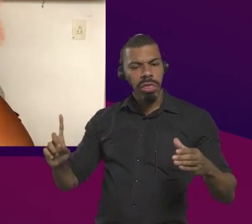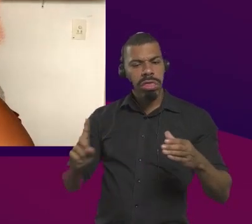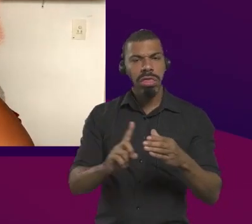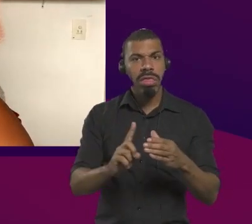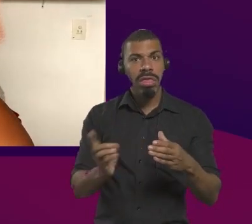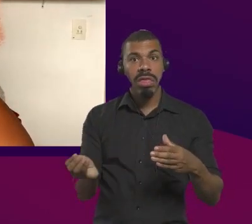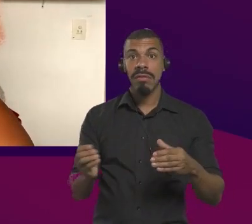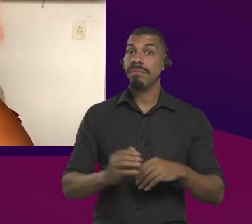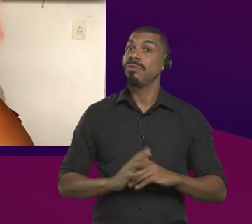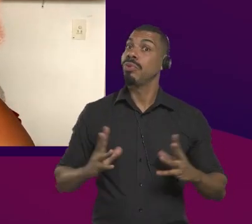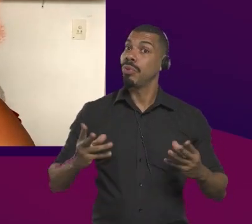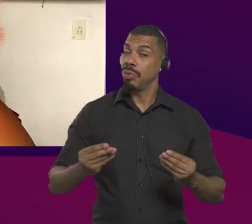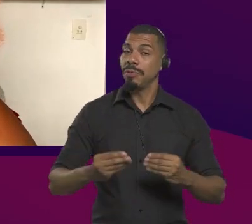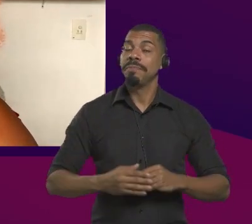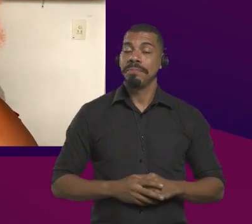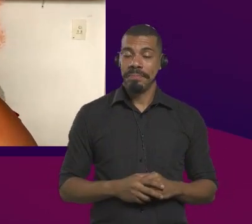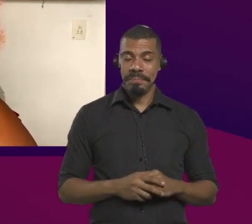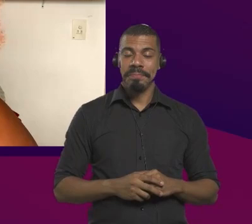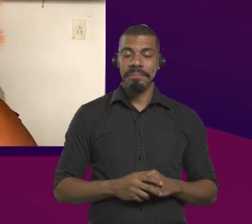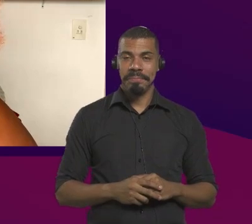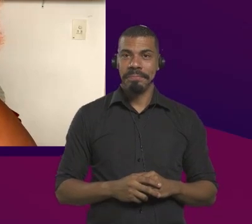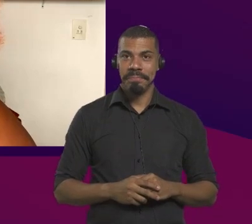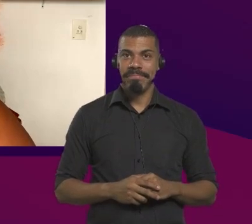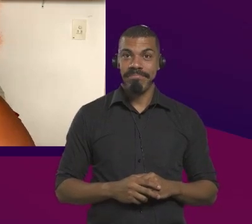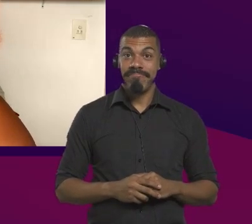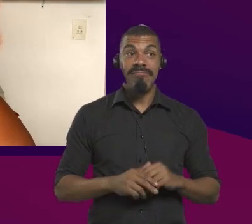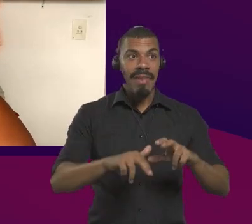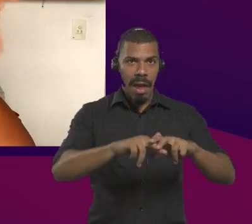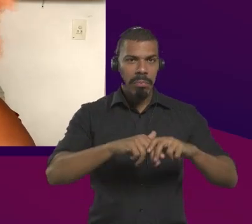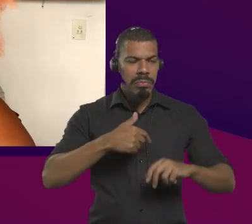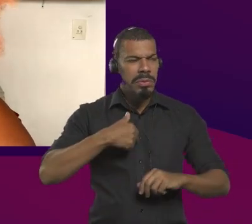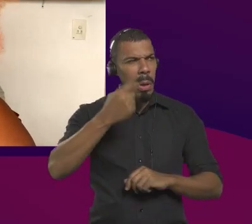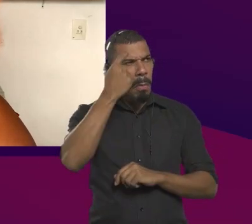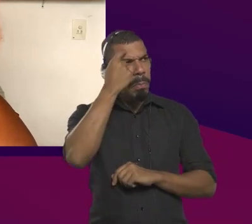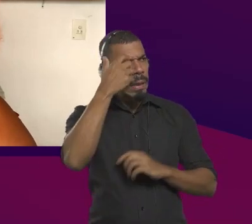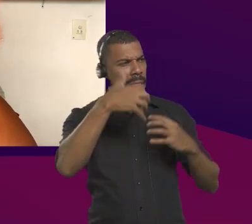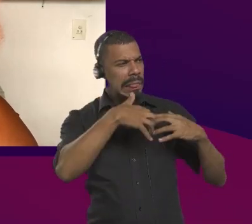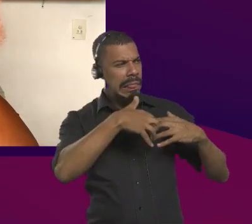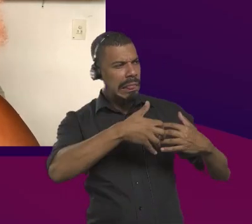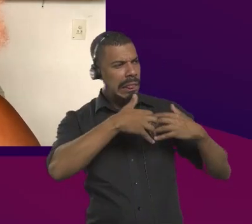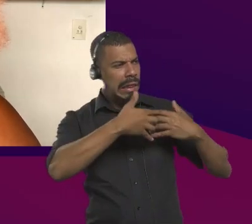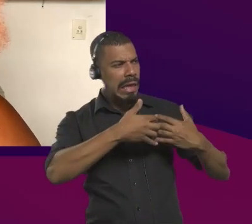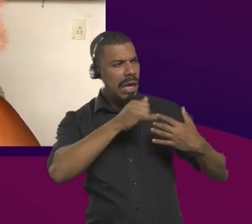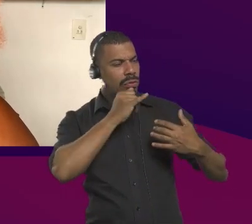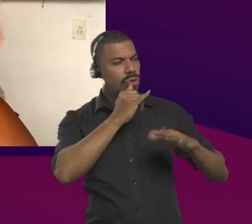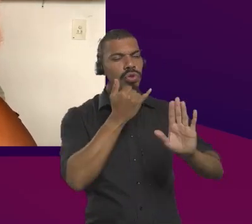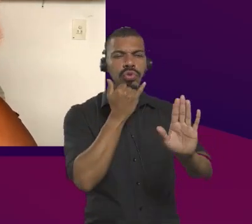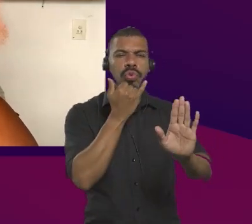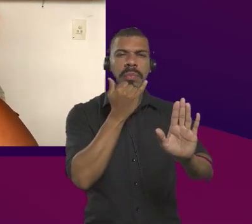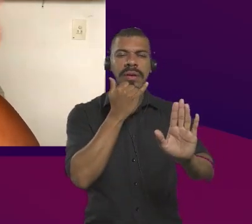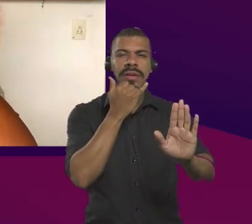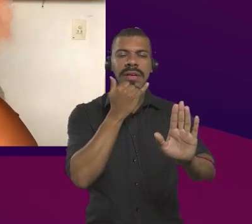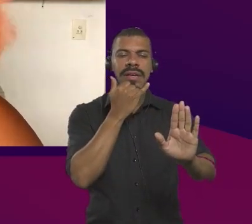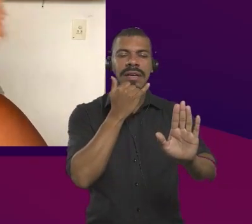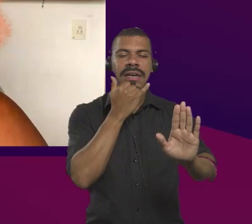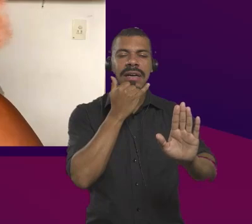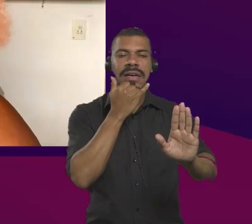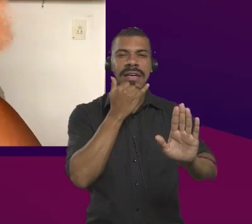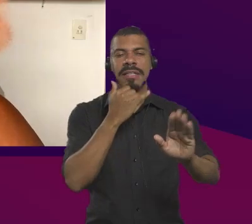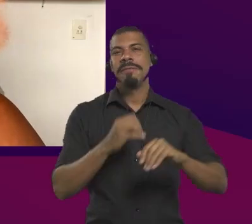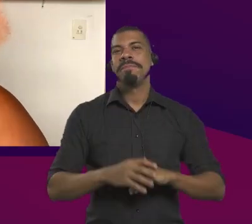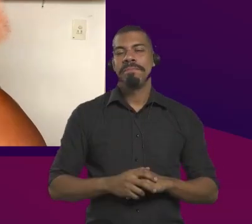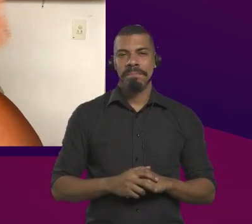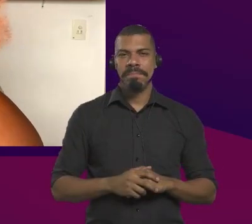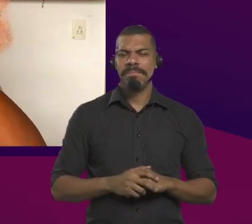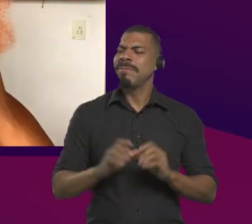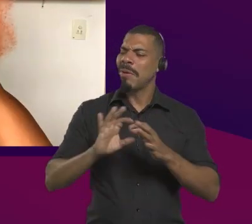mesmo, né? Isso. E é por isso que eu penso que quando todo mundo se sente parte... Desculpa, você estava falando ainda, amiga. Travou aqui, eu Nada, não